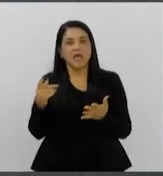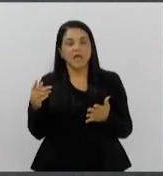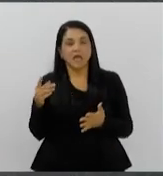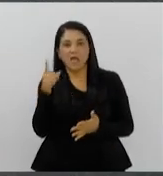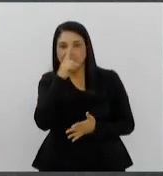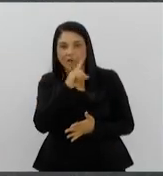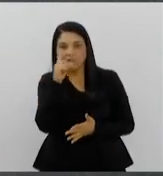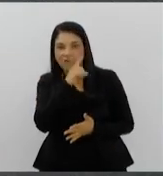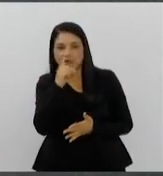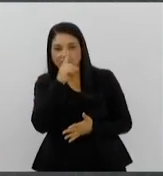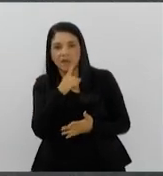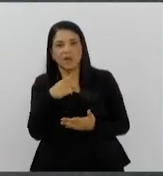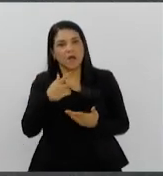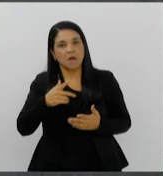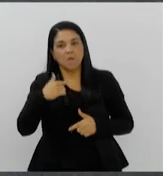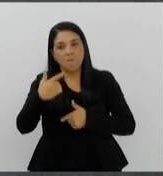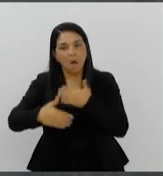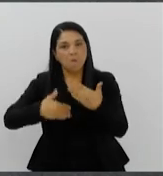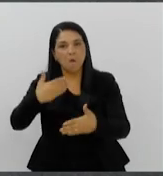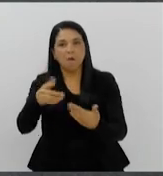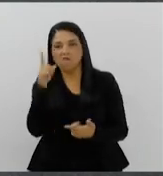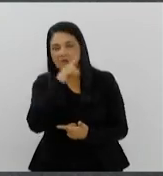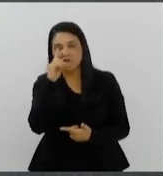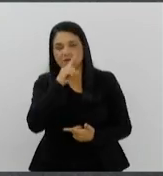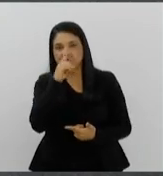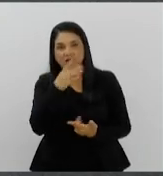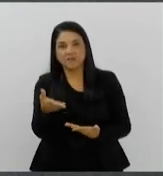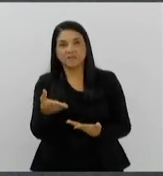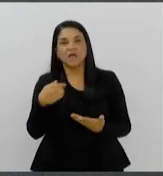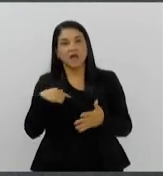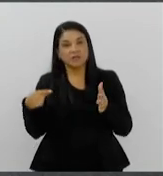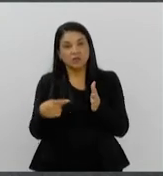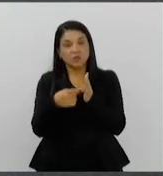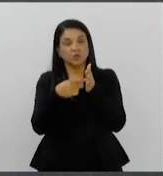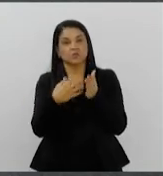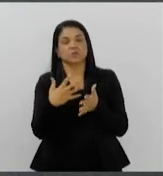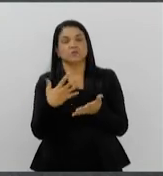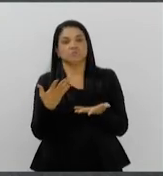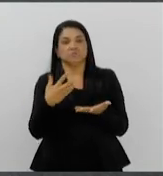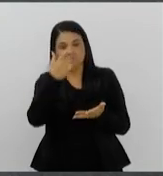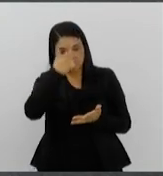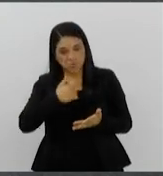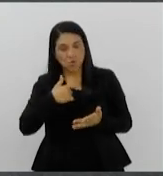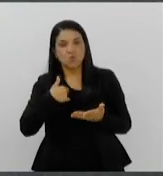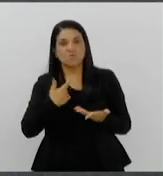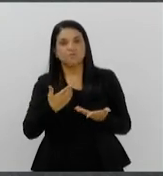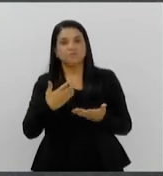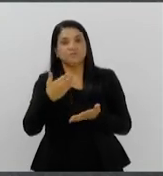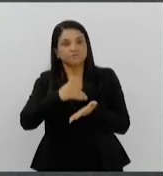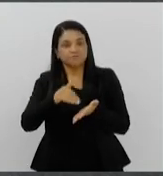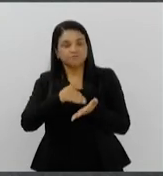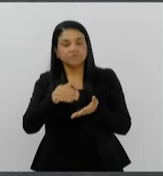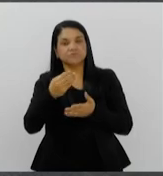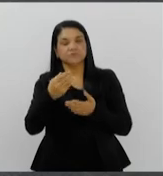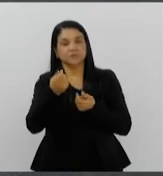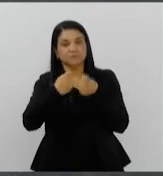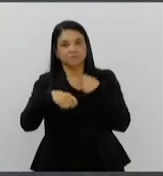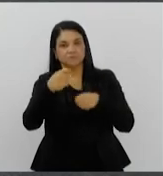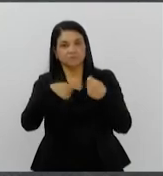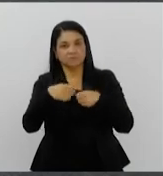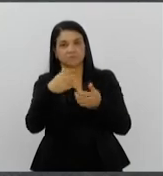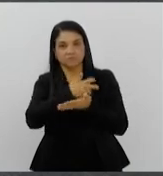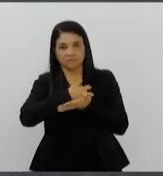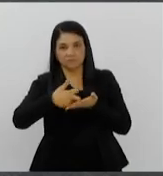um ato antidemocrático dessa natureza, e aí a denúncia que eu estou fazendo é o seguinte: a Secretaria de Administração Penitenciária